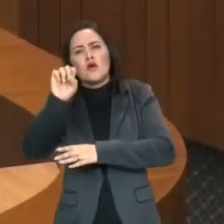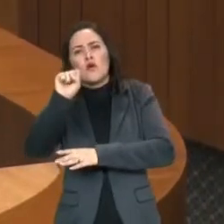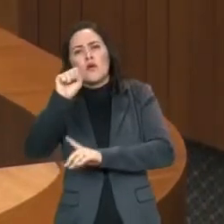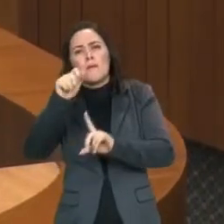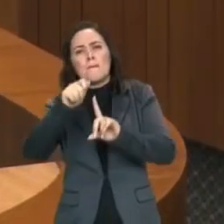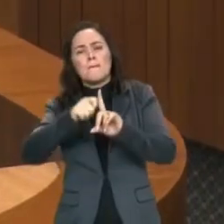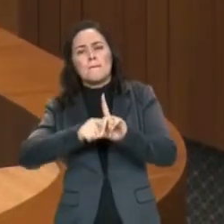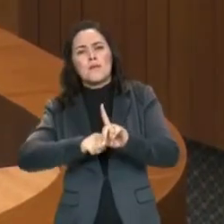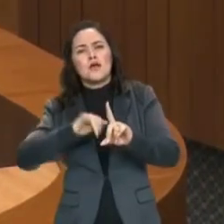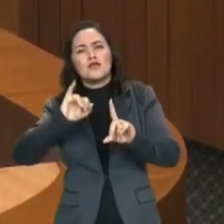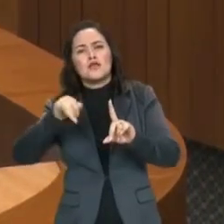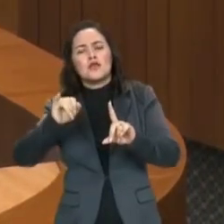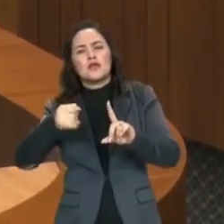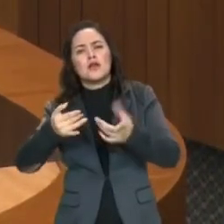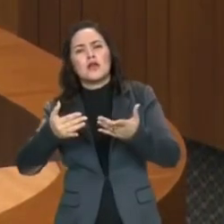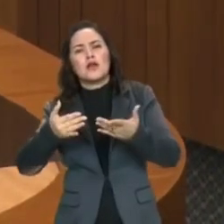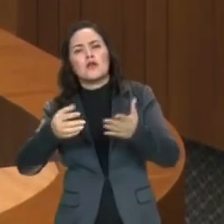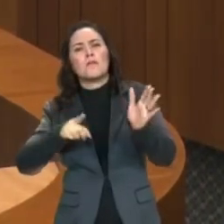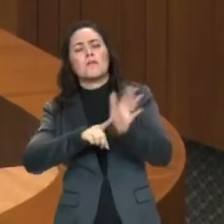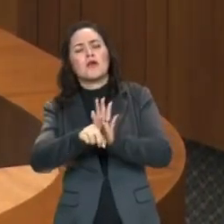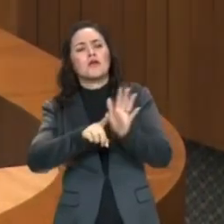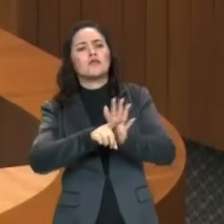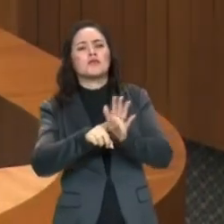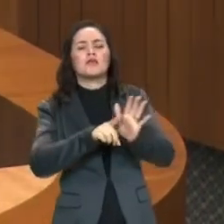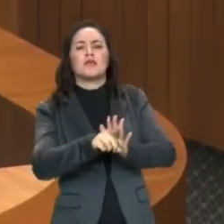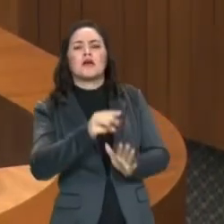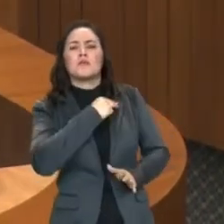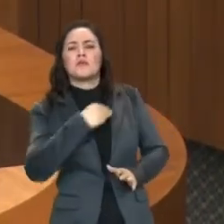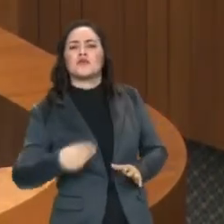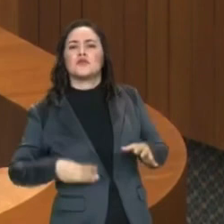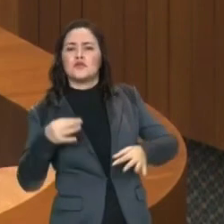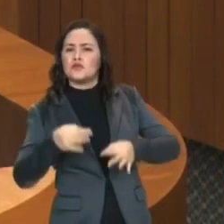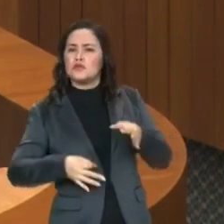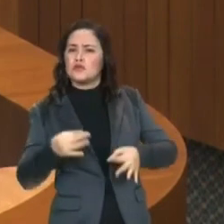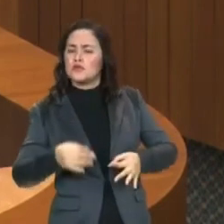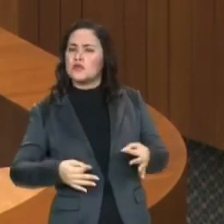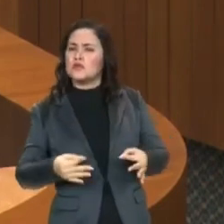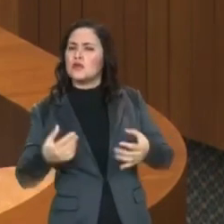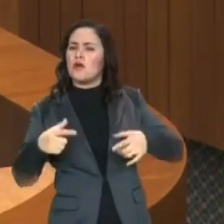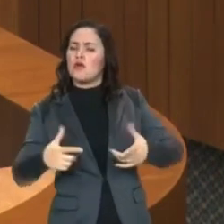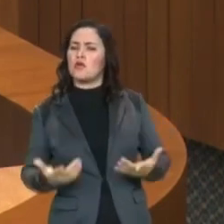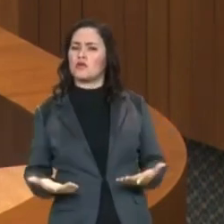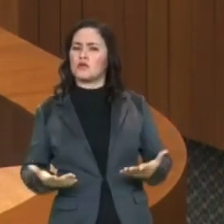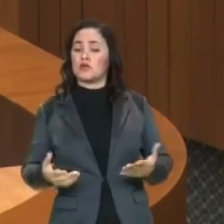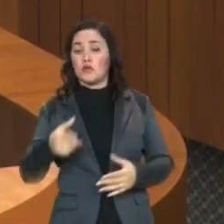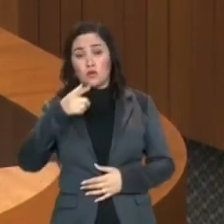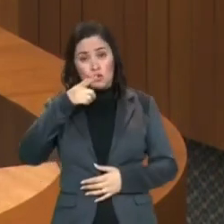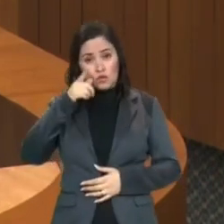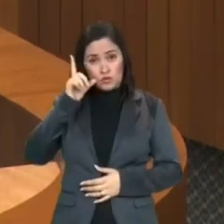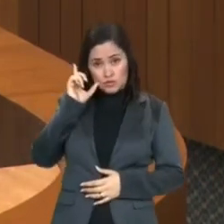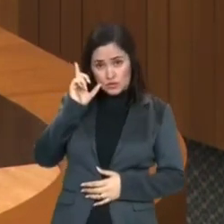Ontem, a gente teve pela imprensa, começou pelo portal R7, uma das coisas mais